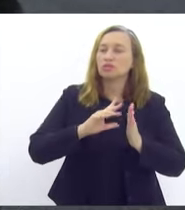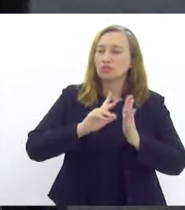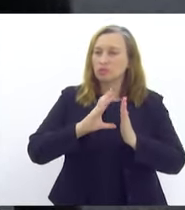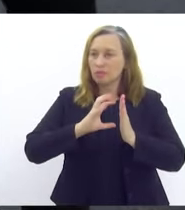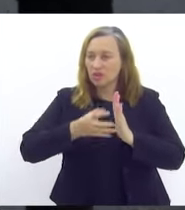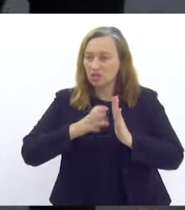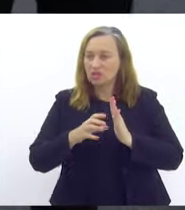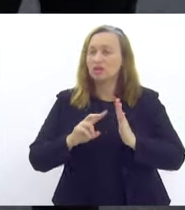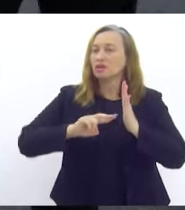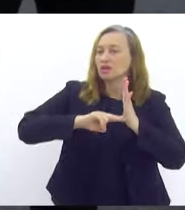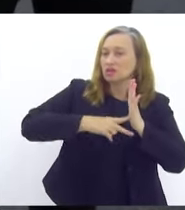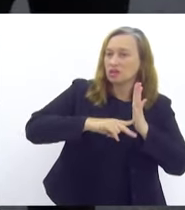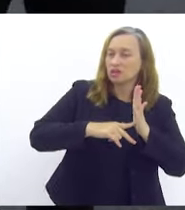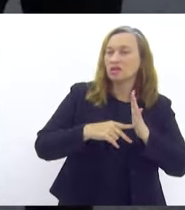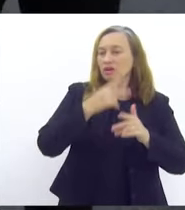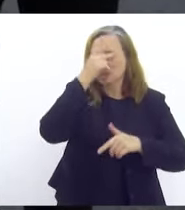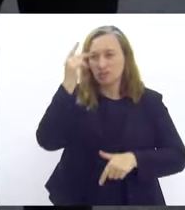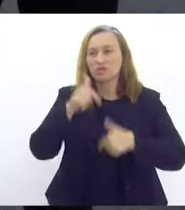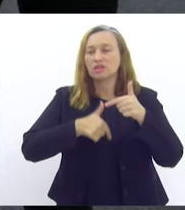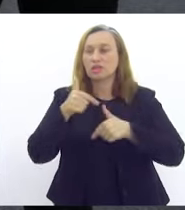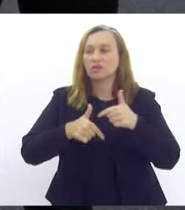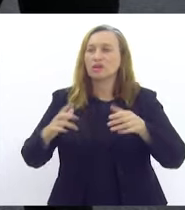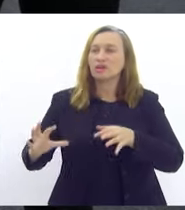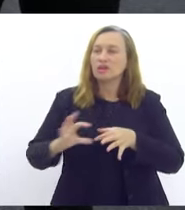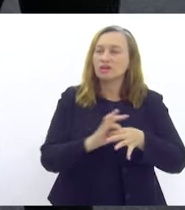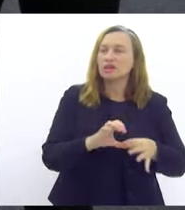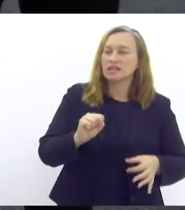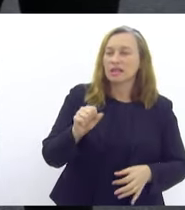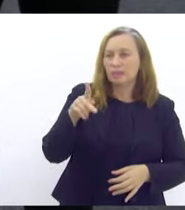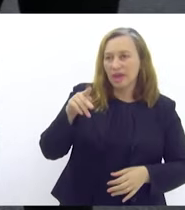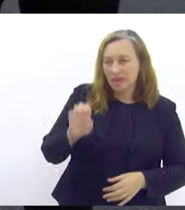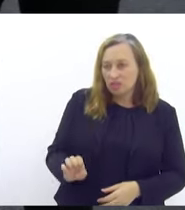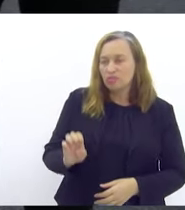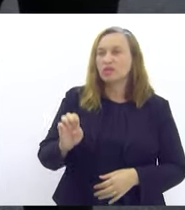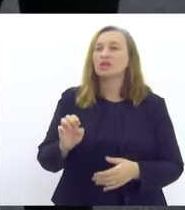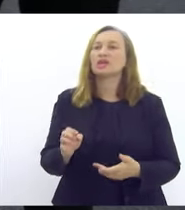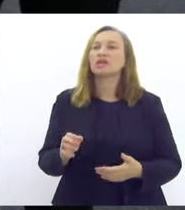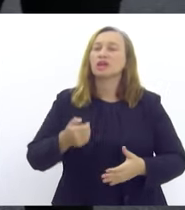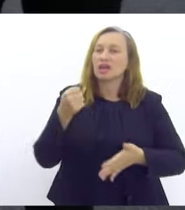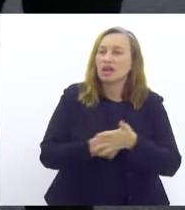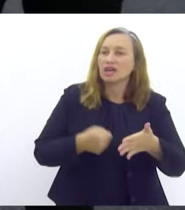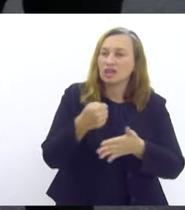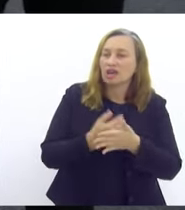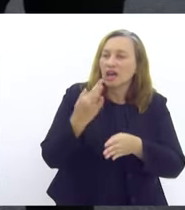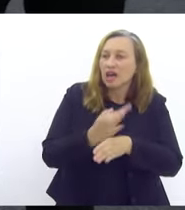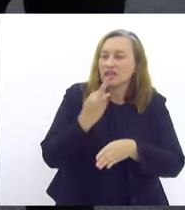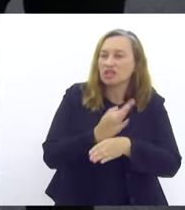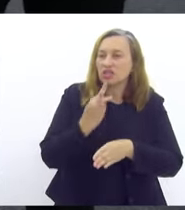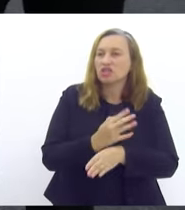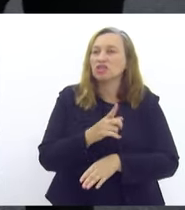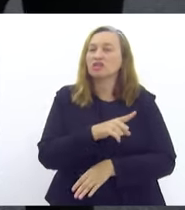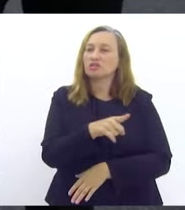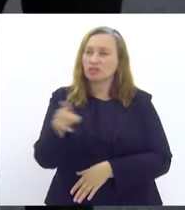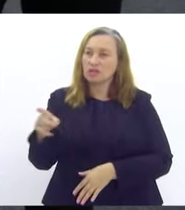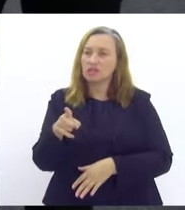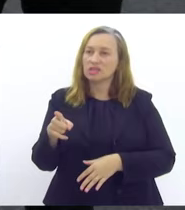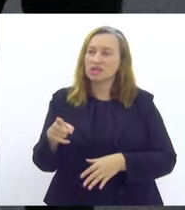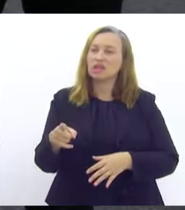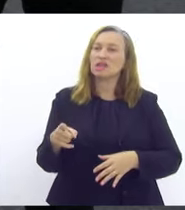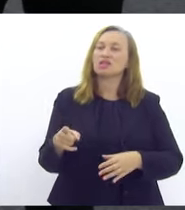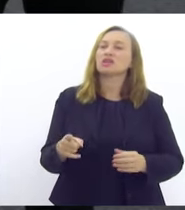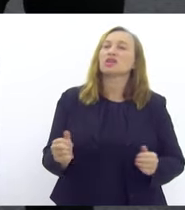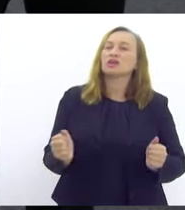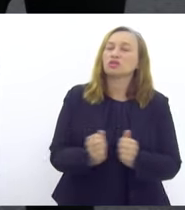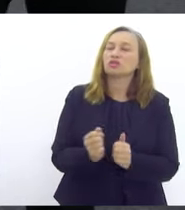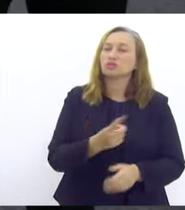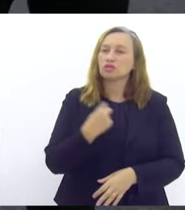aos sindicatos dos trabalhadores vinculados à Sabesp, para dizer que a resistência de vocês ecoa aqui no Rio de Janeiro, e contem também com os